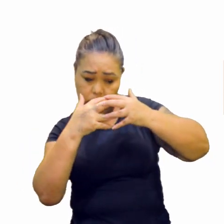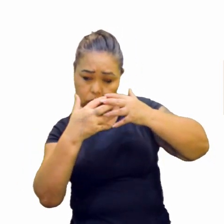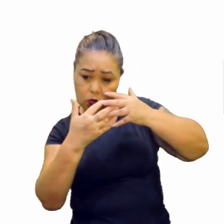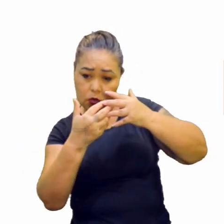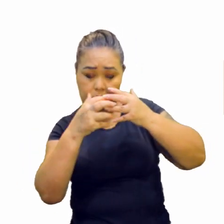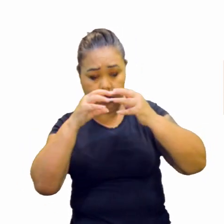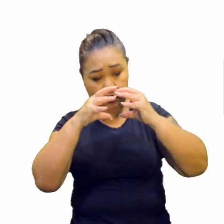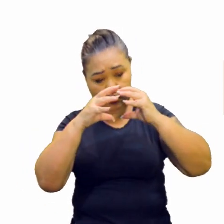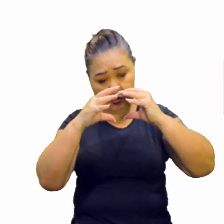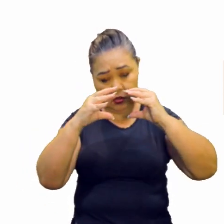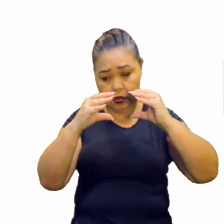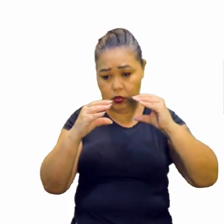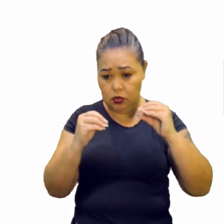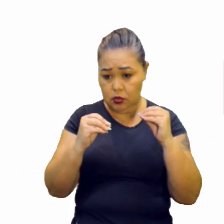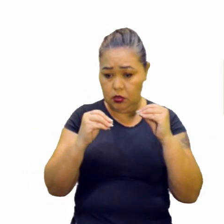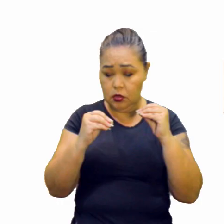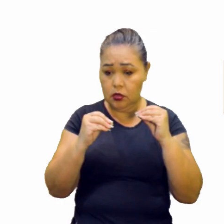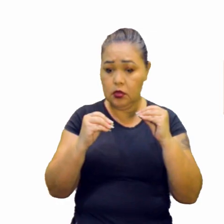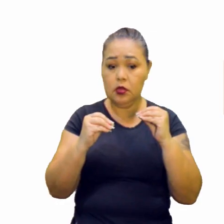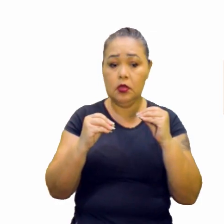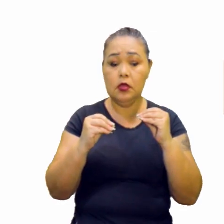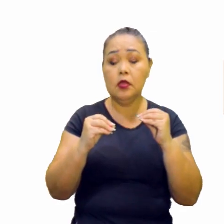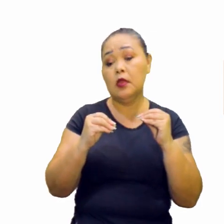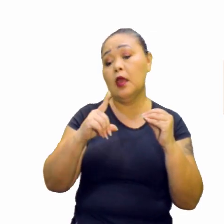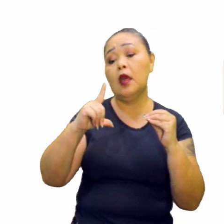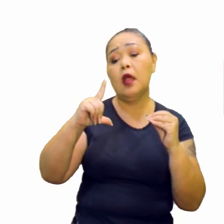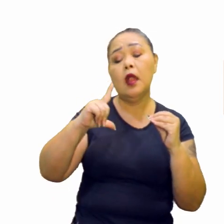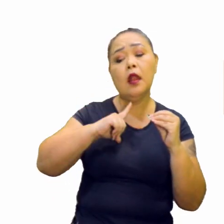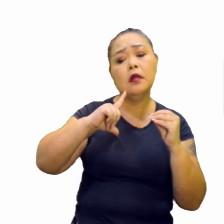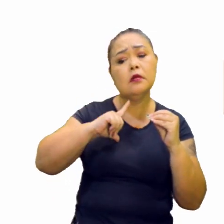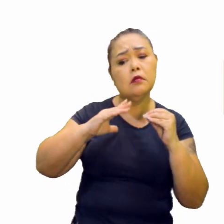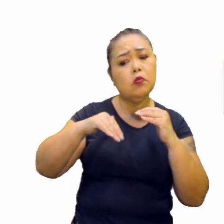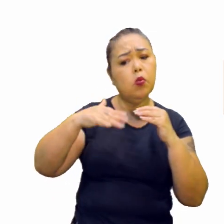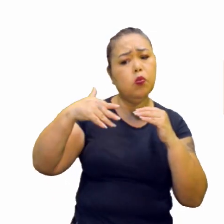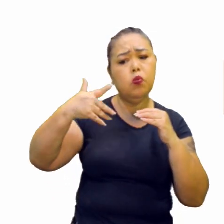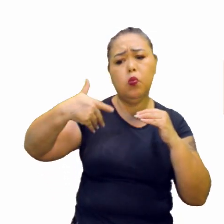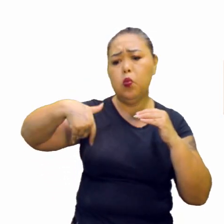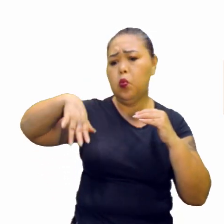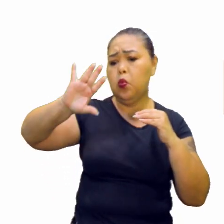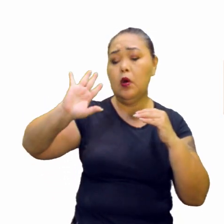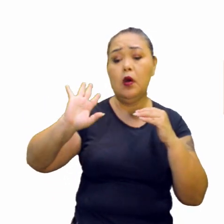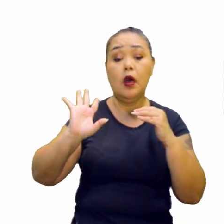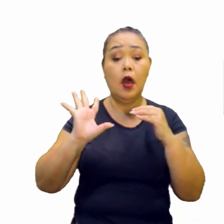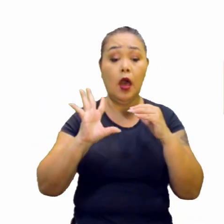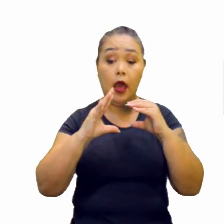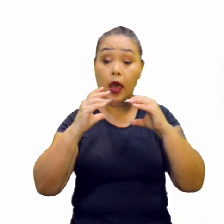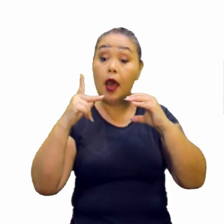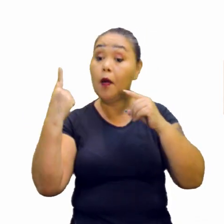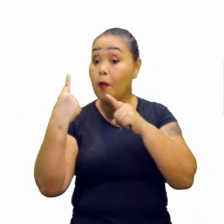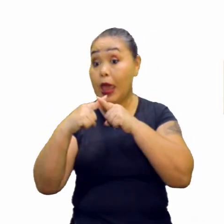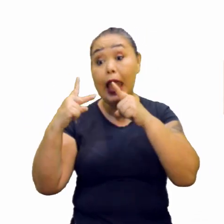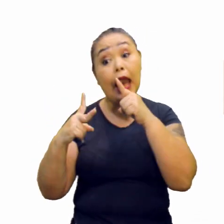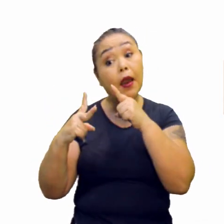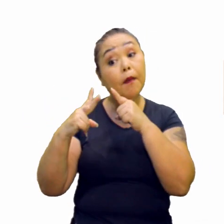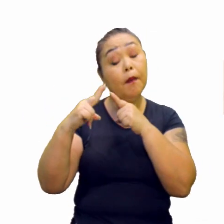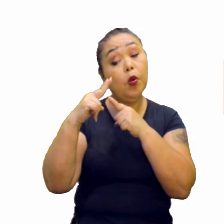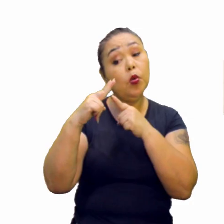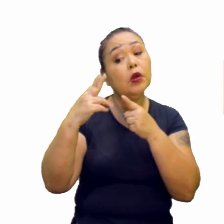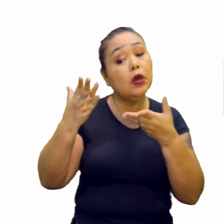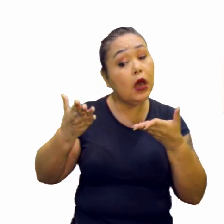fitofisiológico e a sua ação tem uma rentabilidade. Por quê? Porque a poda